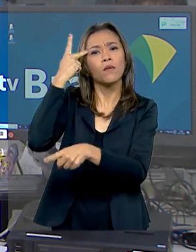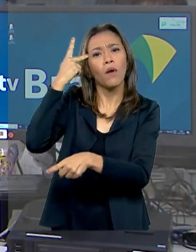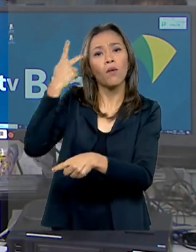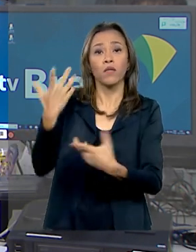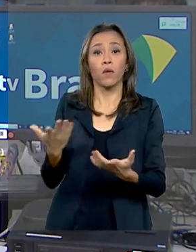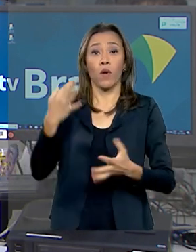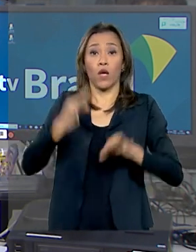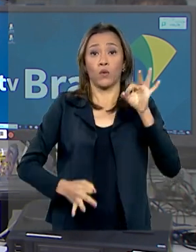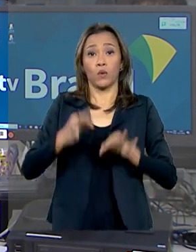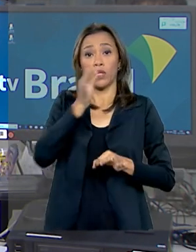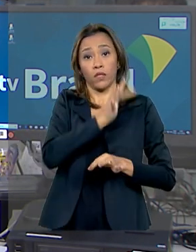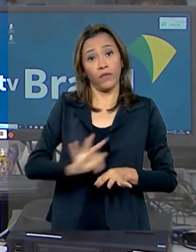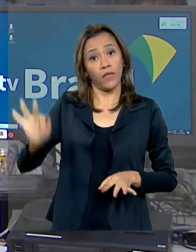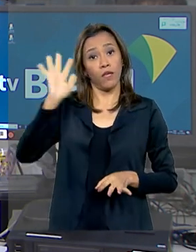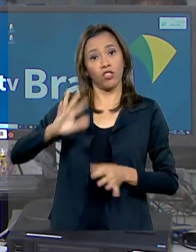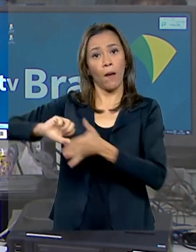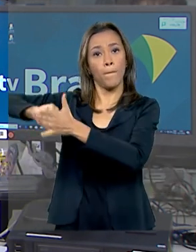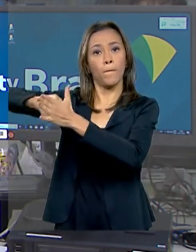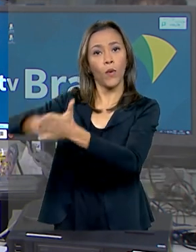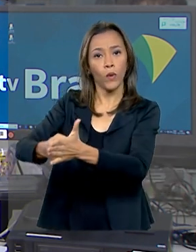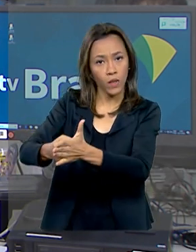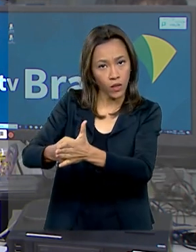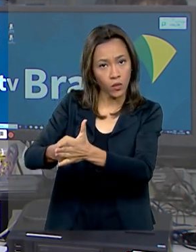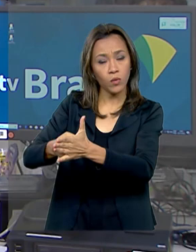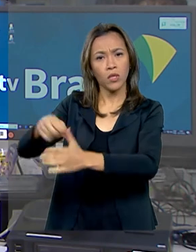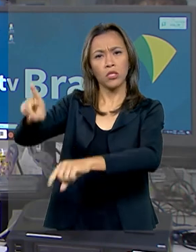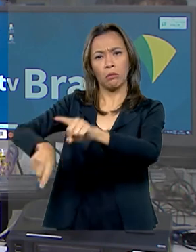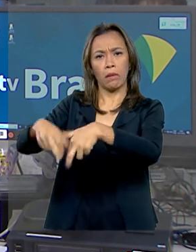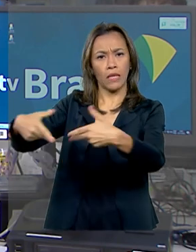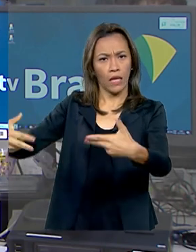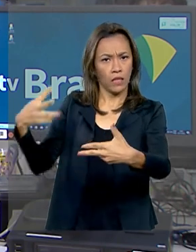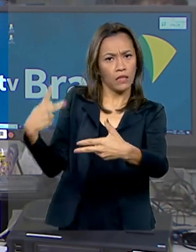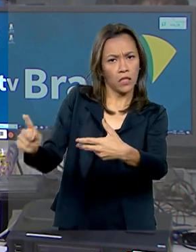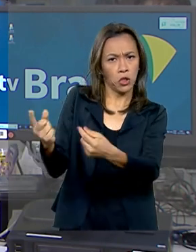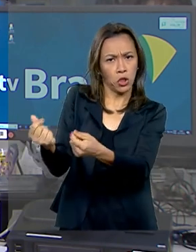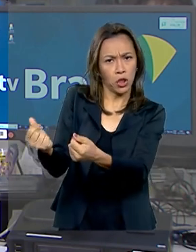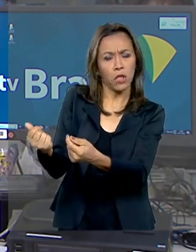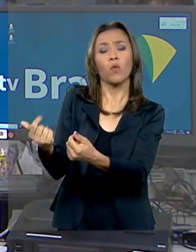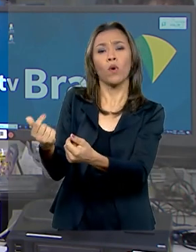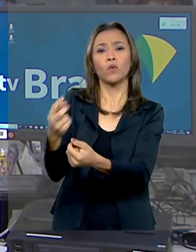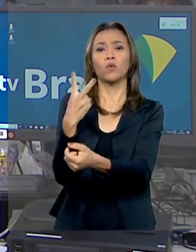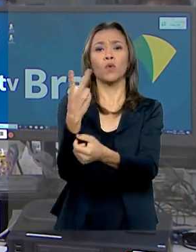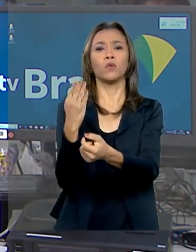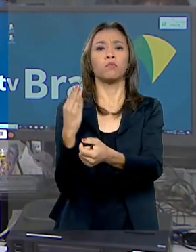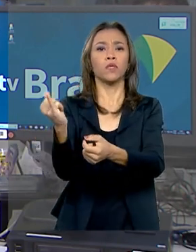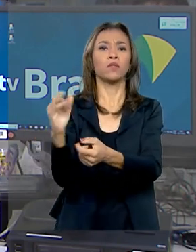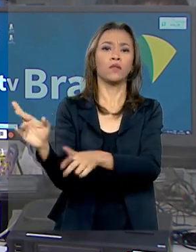federal já determinou o bloqueio de bens dos envolvidos que alcança um total de 2 bilhões de reais